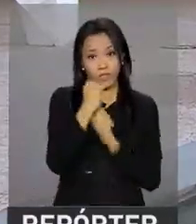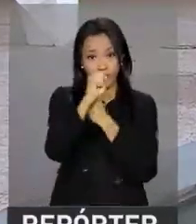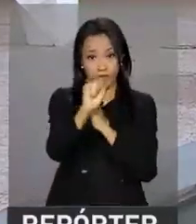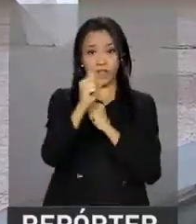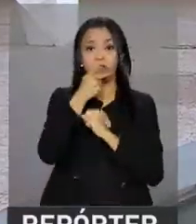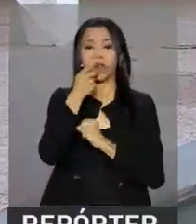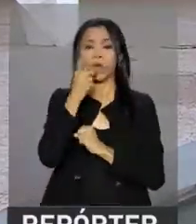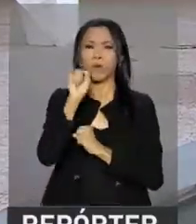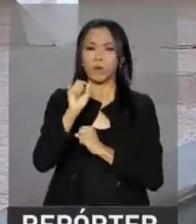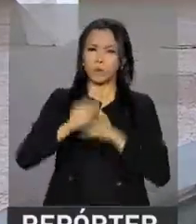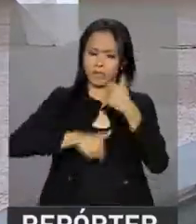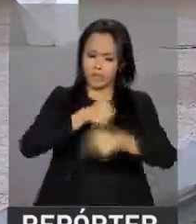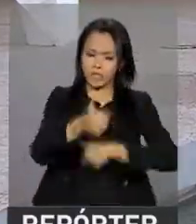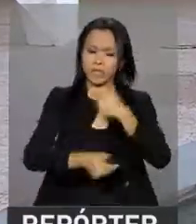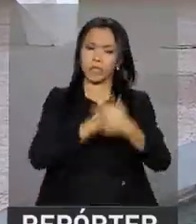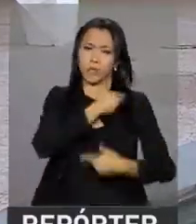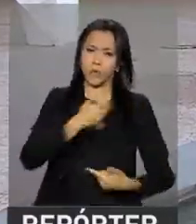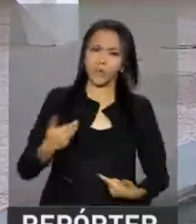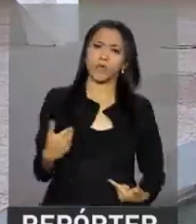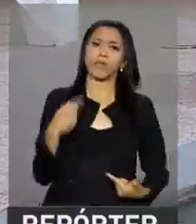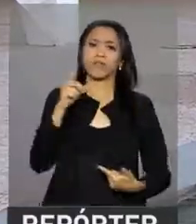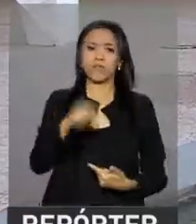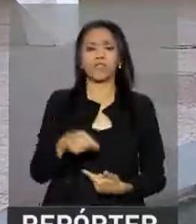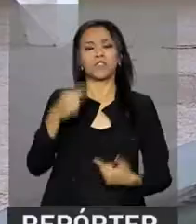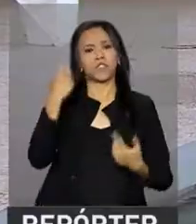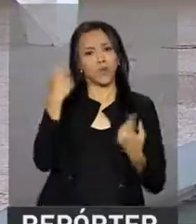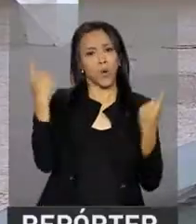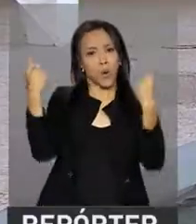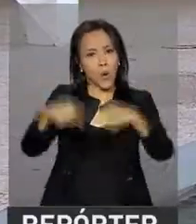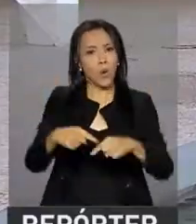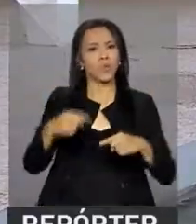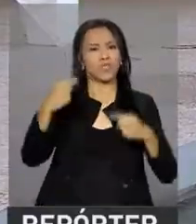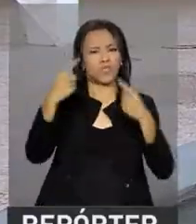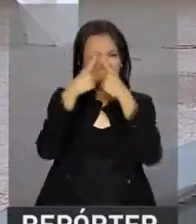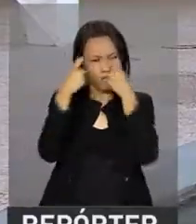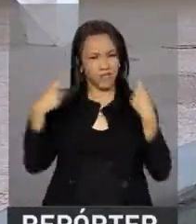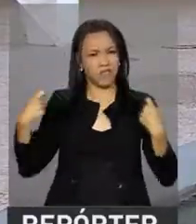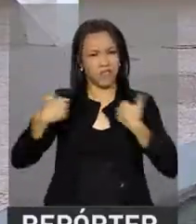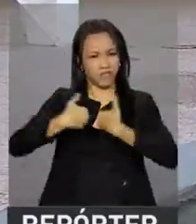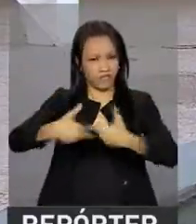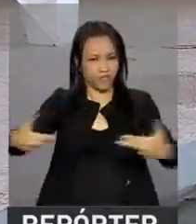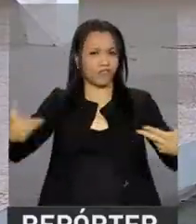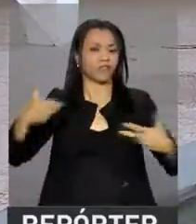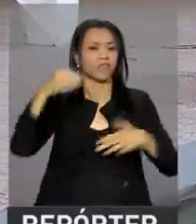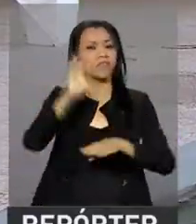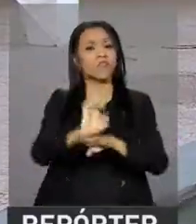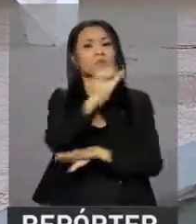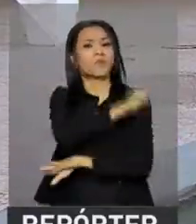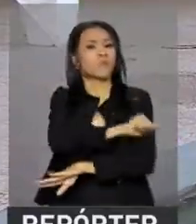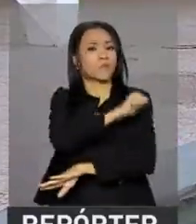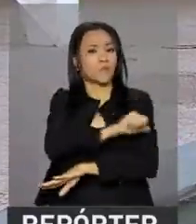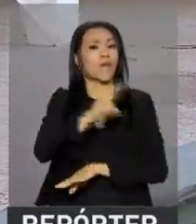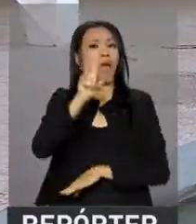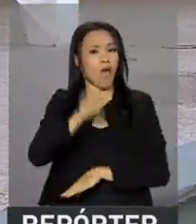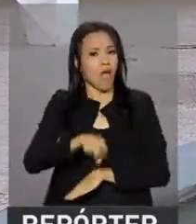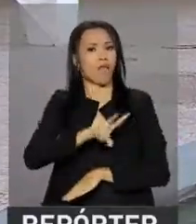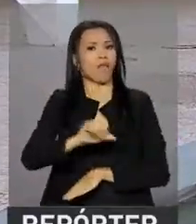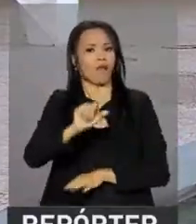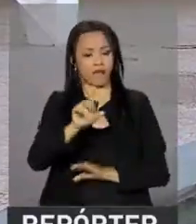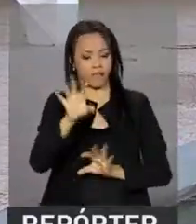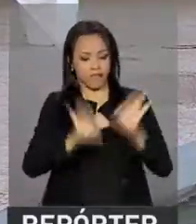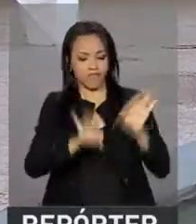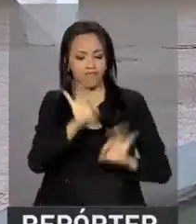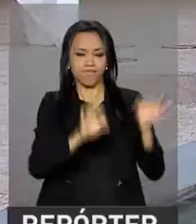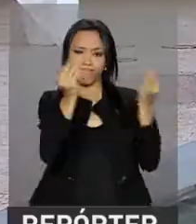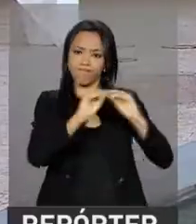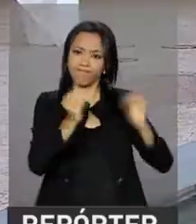do governo em combater a criminalidade no Rio. Segundo o ministro, um plano vai ser elaborado em parceria